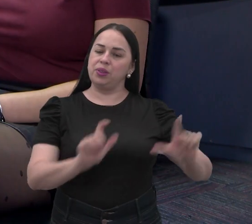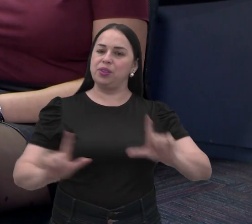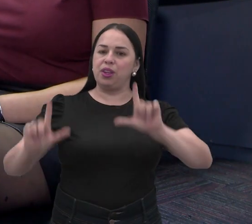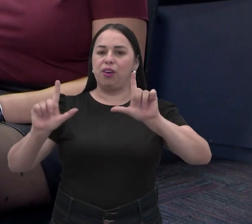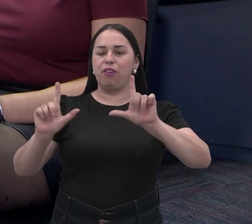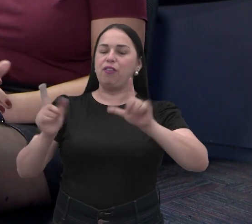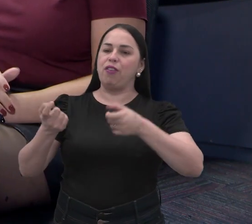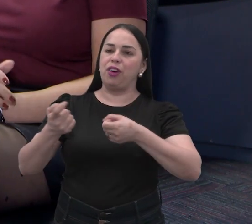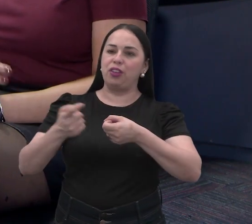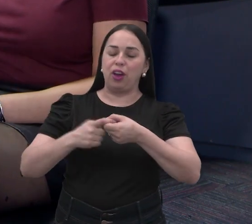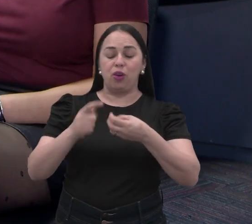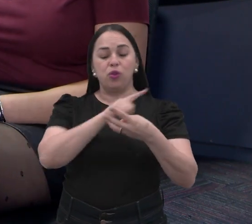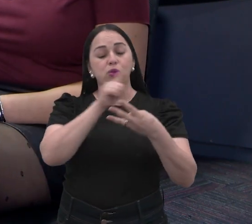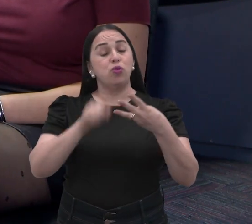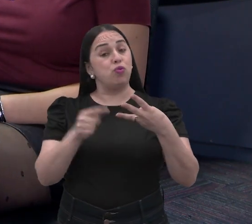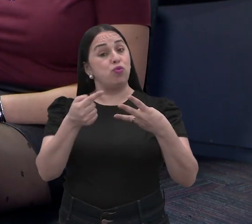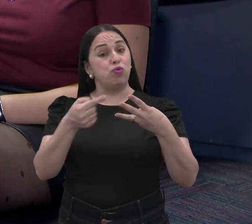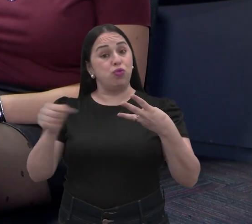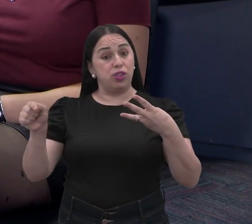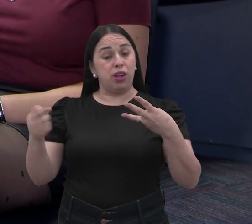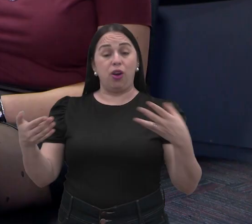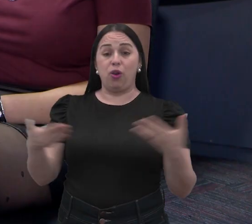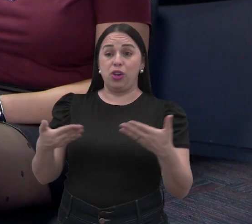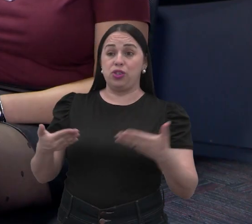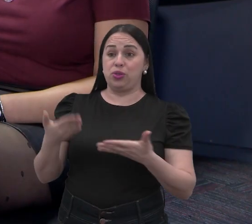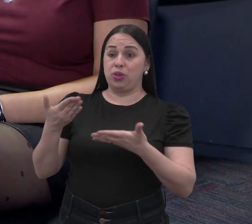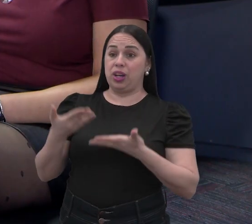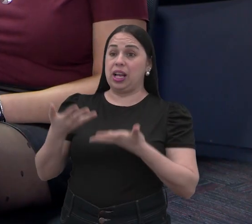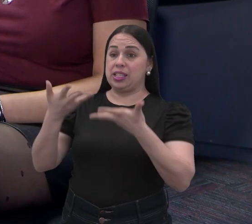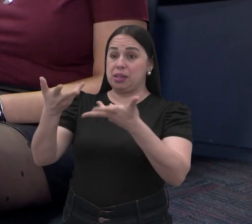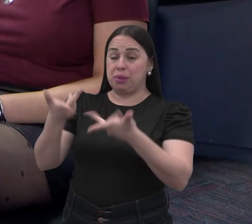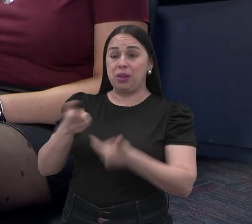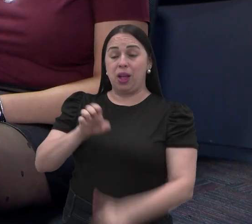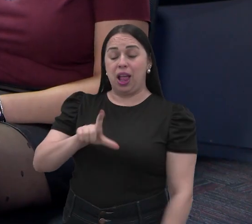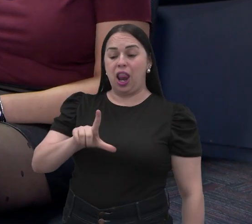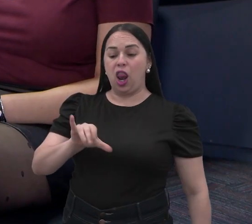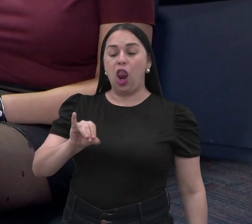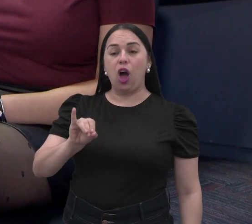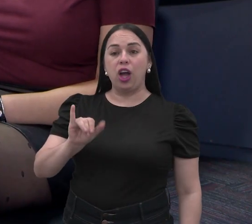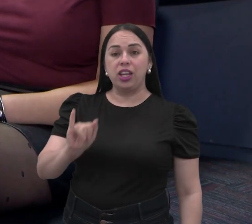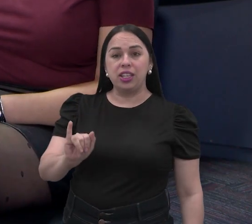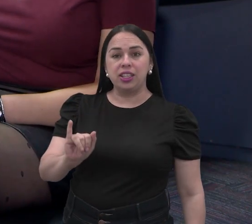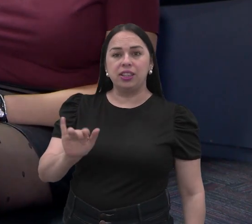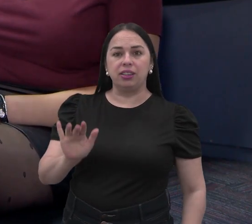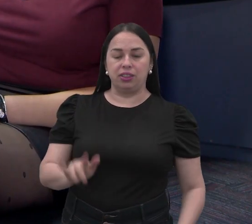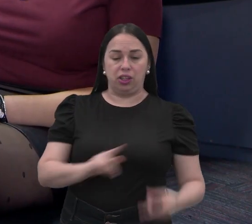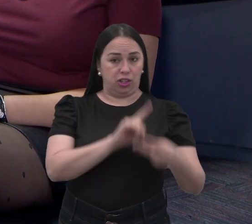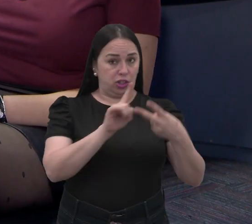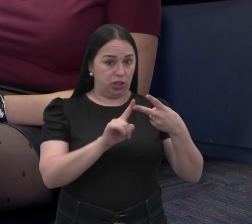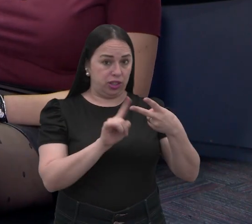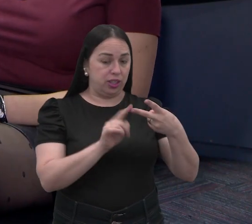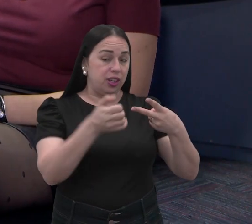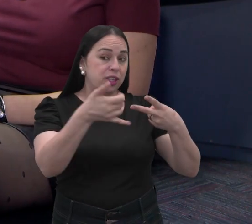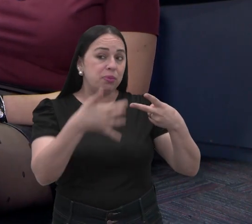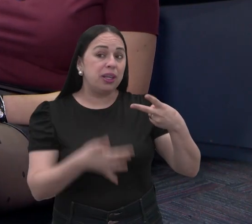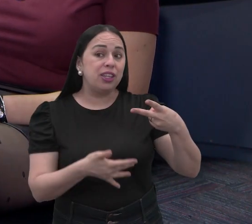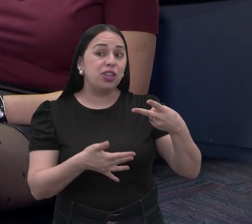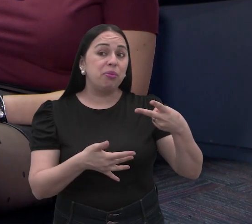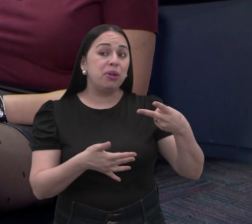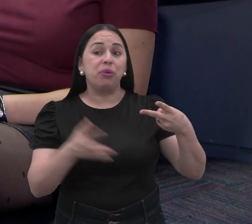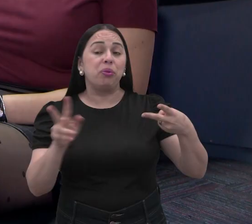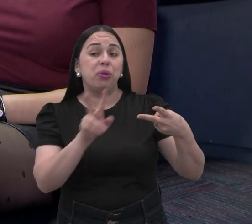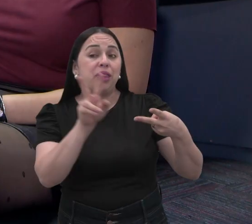De volta com entrevistas, último bloco do nosso programa, hoje com o Eloy Moreno. Eloy, terminei o bloco